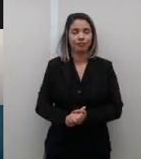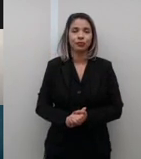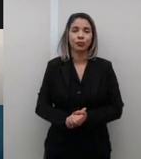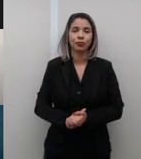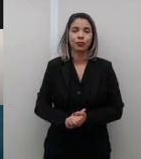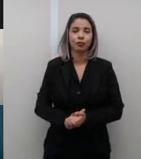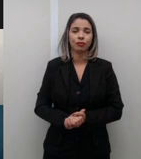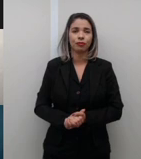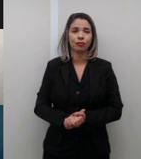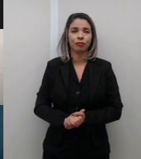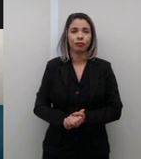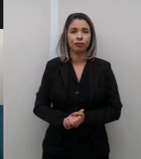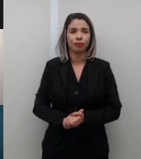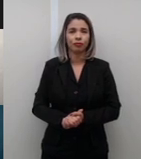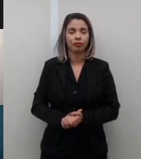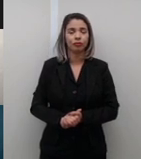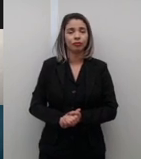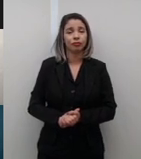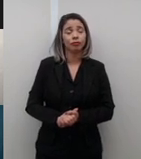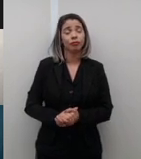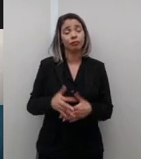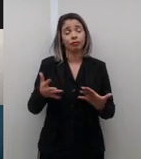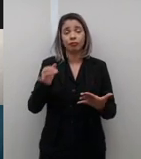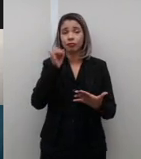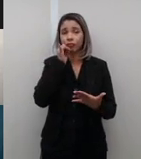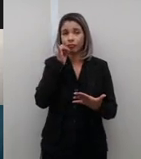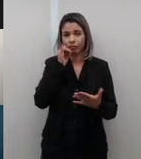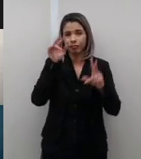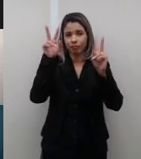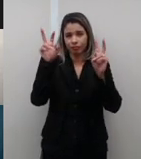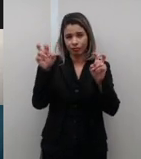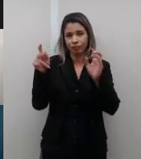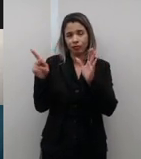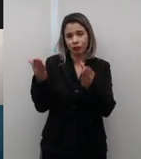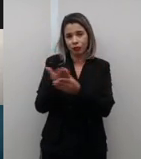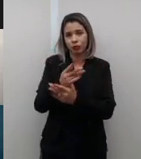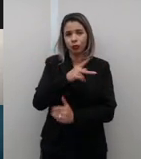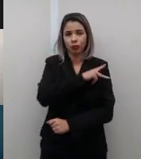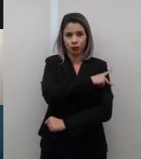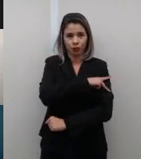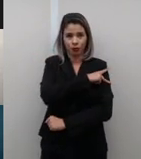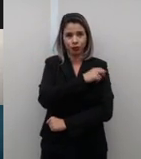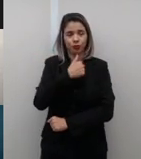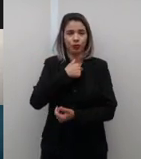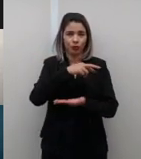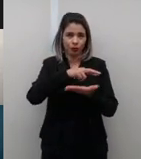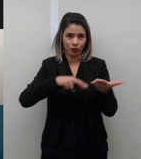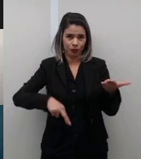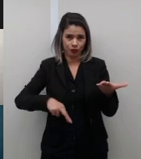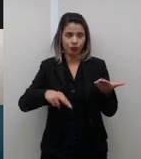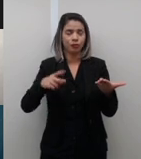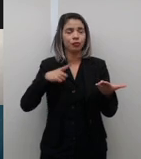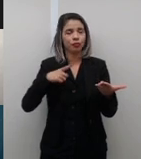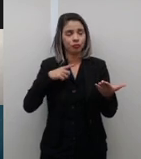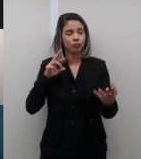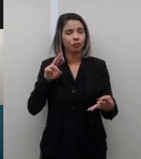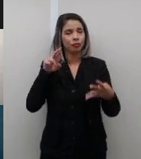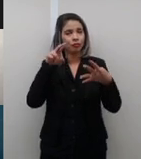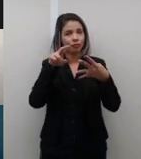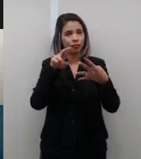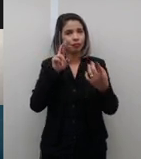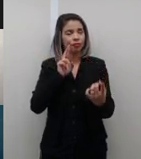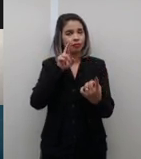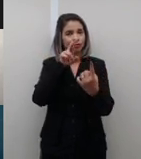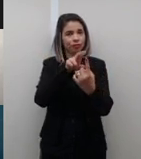Com relação a um caso do Piauí, que eu fui relator, inclusive é referenciado a decisão aqui da turma no CNJ,